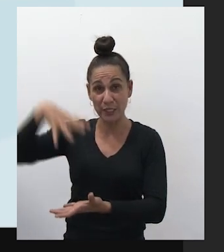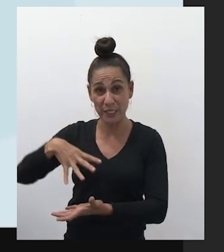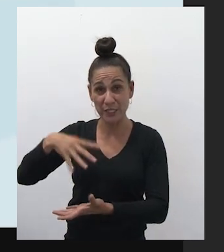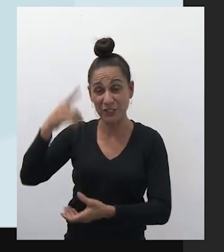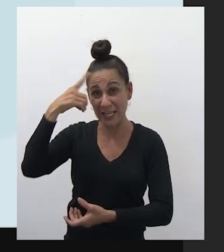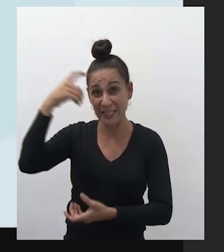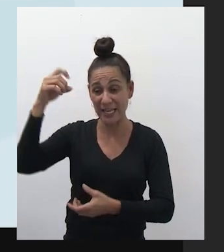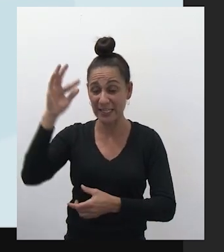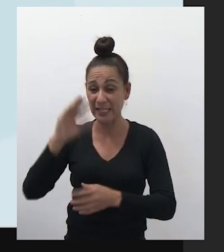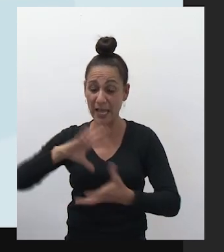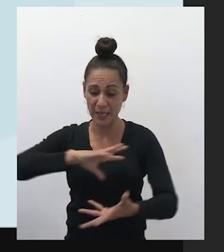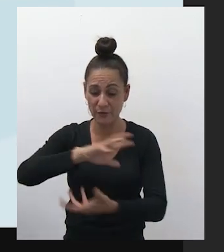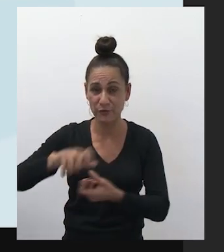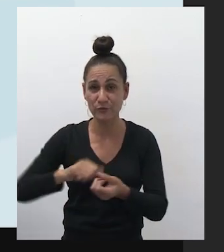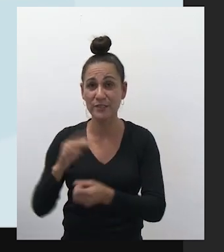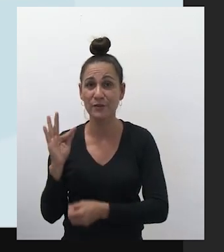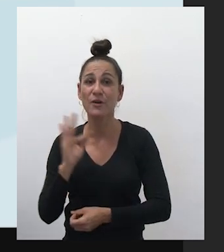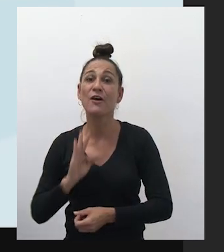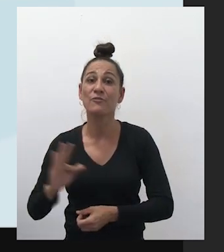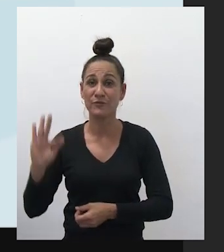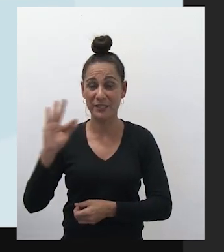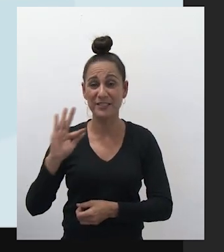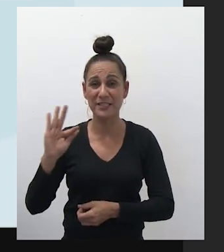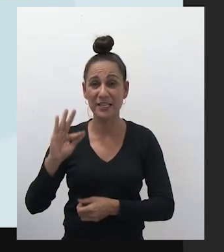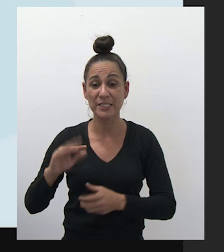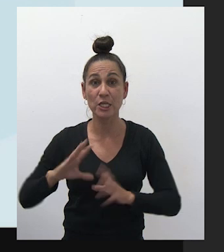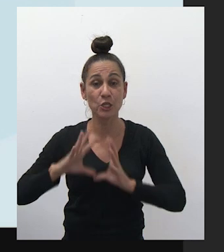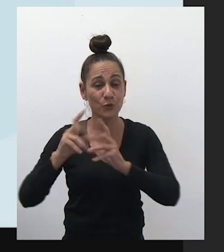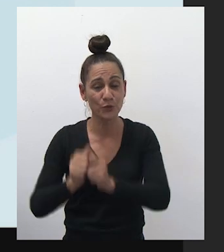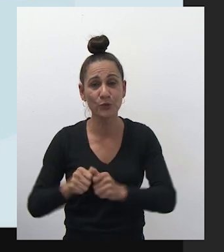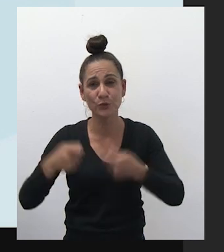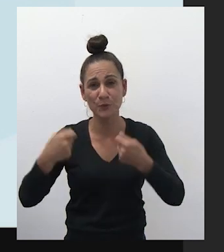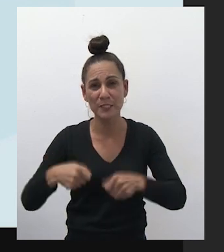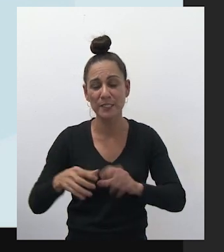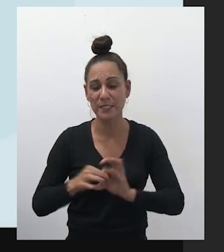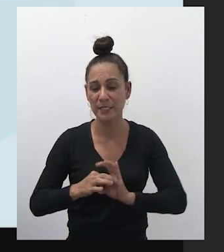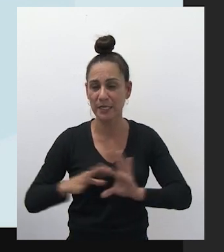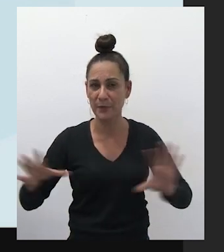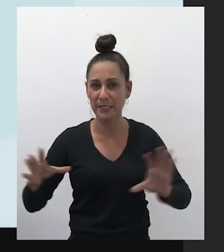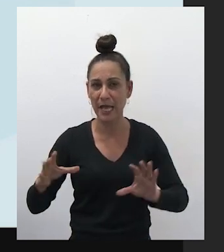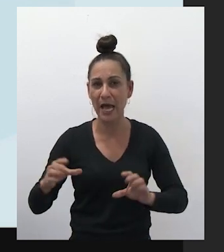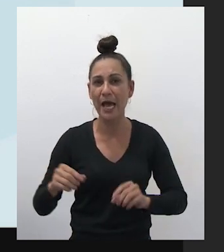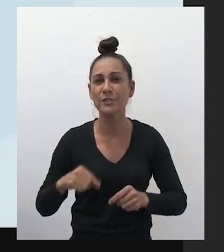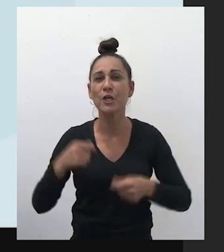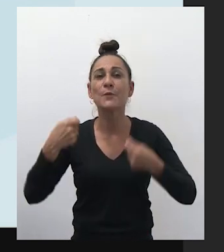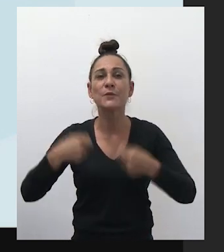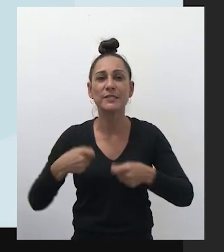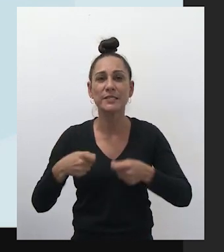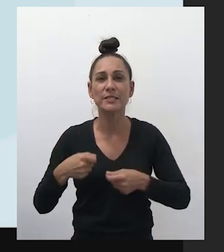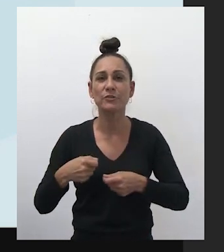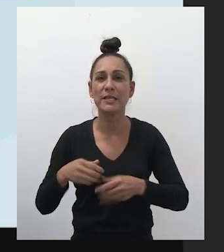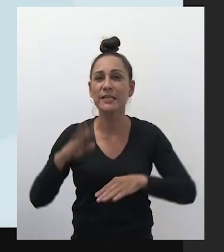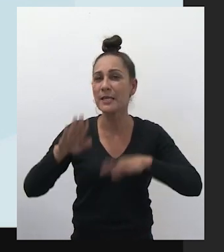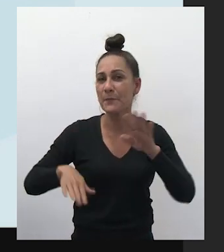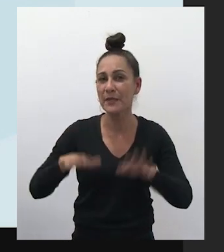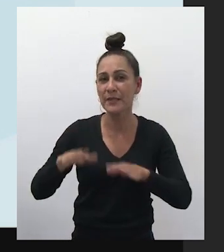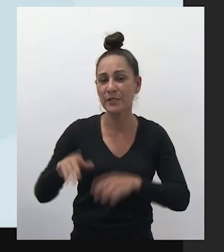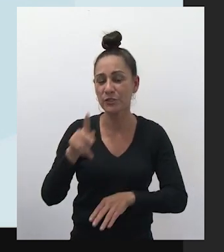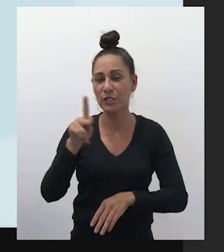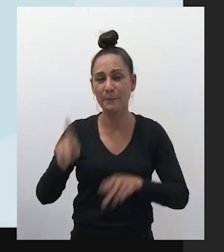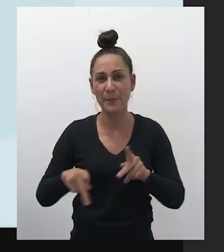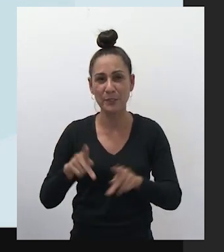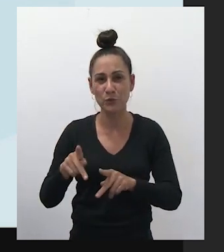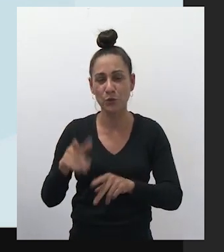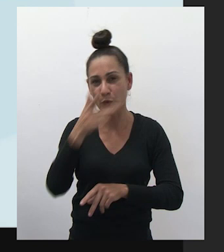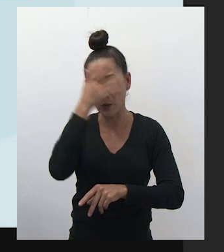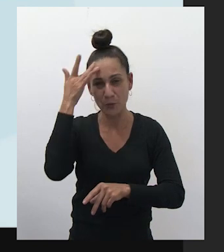que todos merecem liberdades, de que todos merecem ser tratados com a dignidade inerente à pessoa humana,